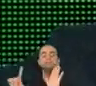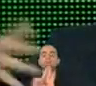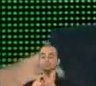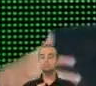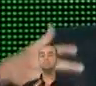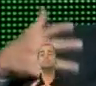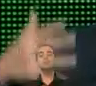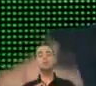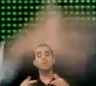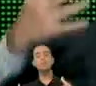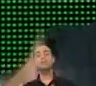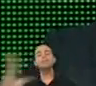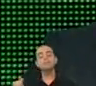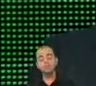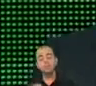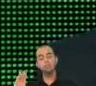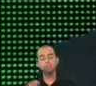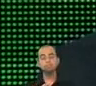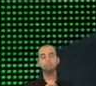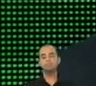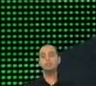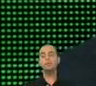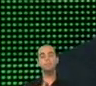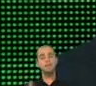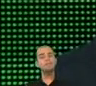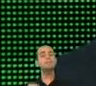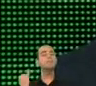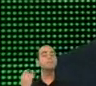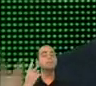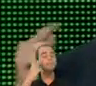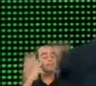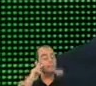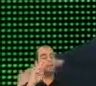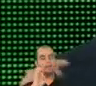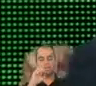2004, regulamentando e inclusive aumentando os recursos do setor.